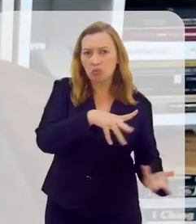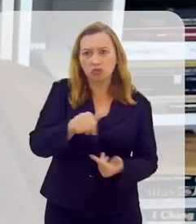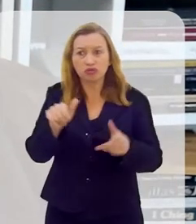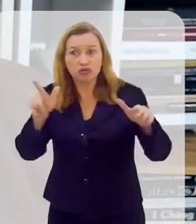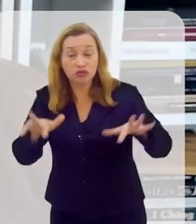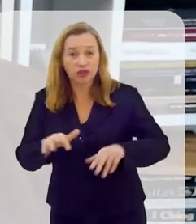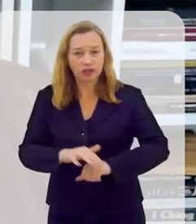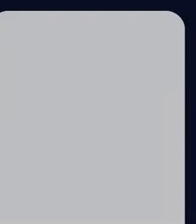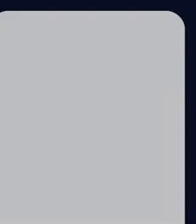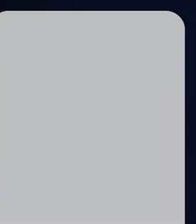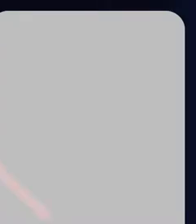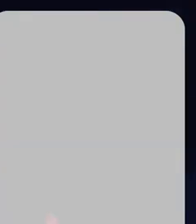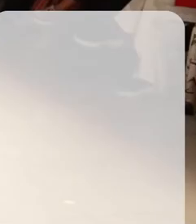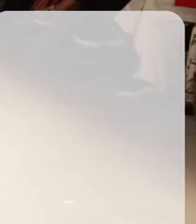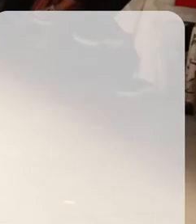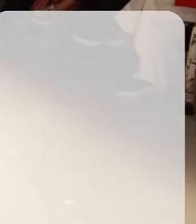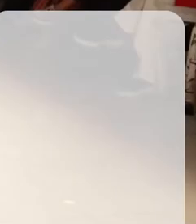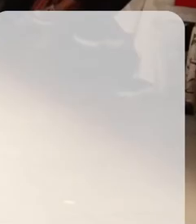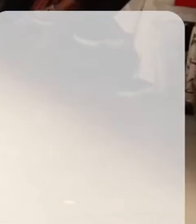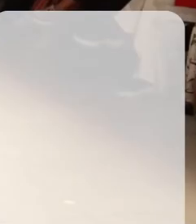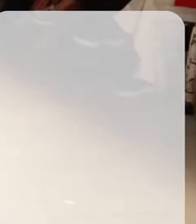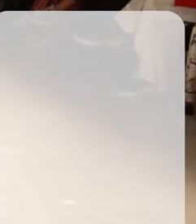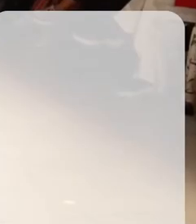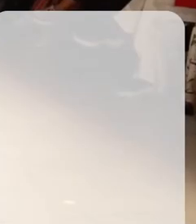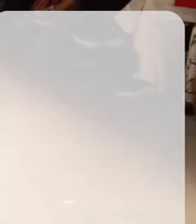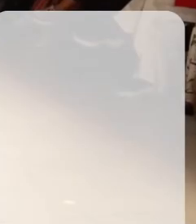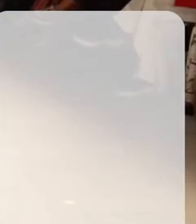mundos tão distintos?